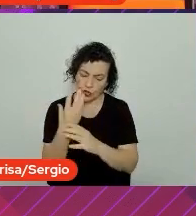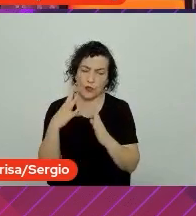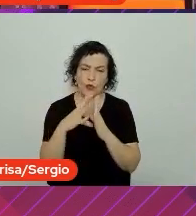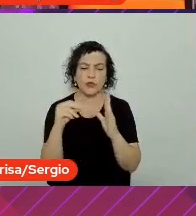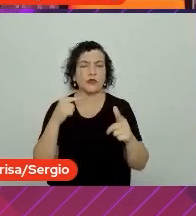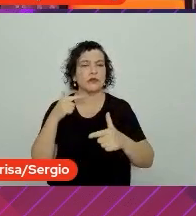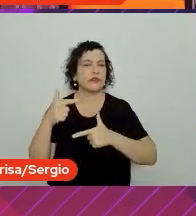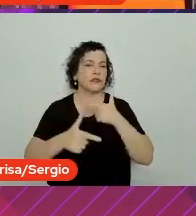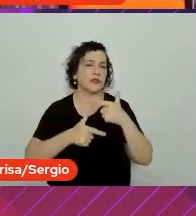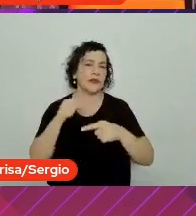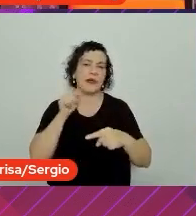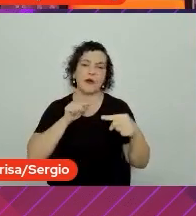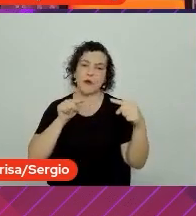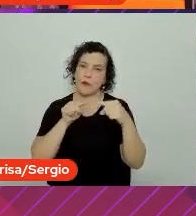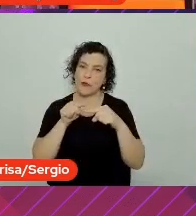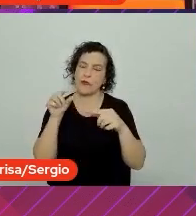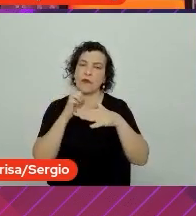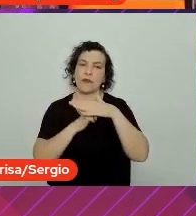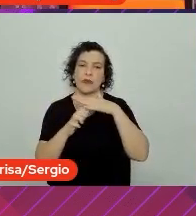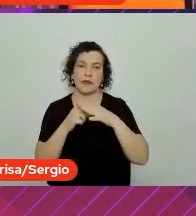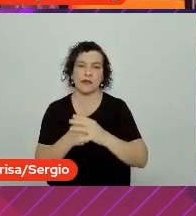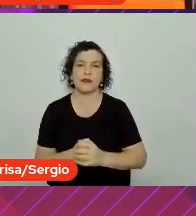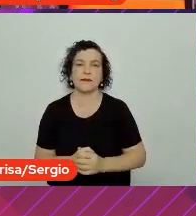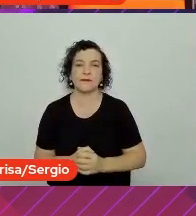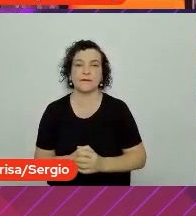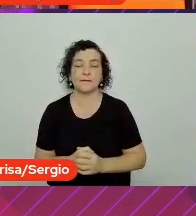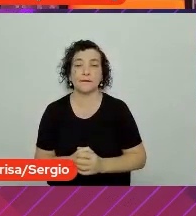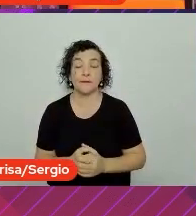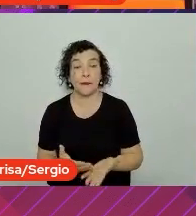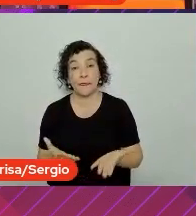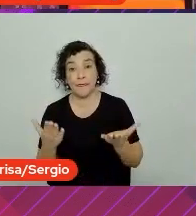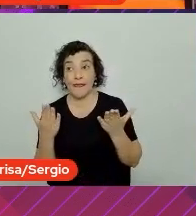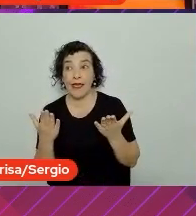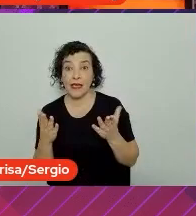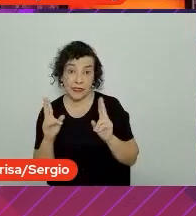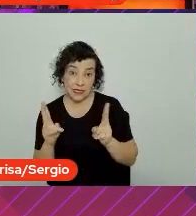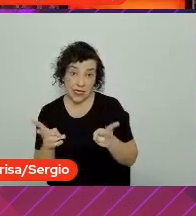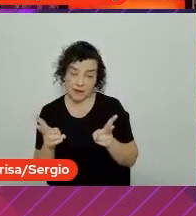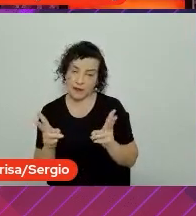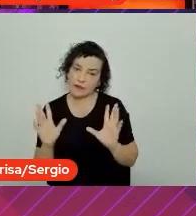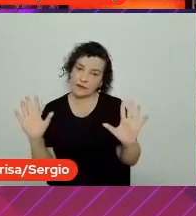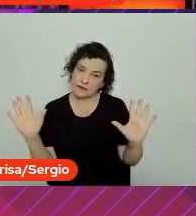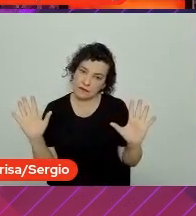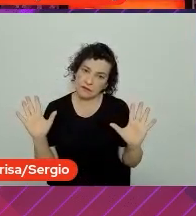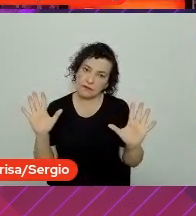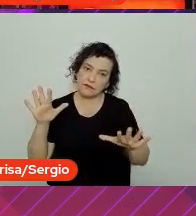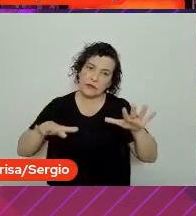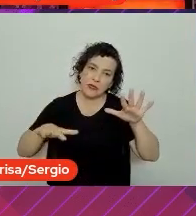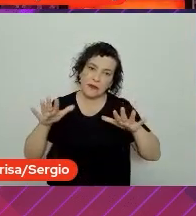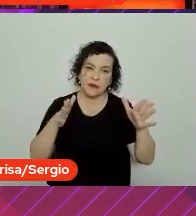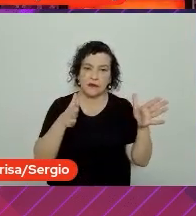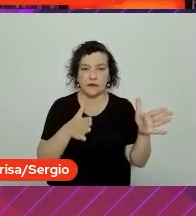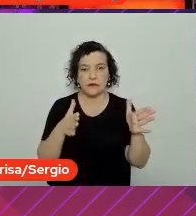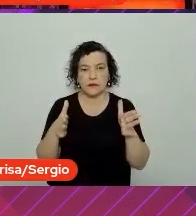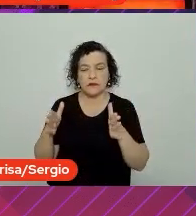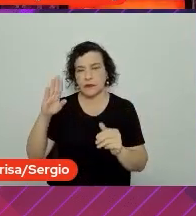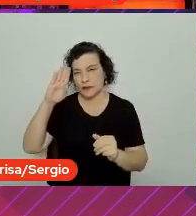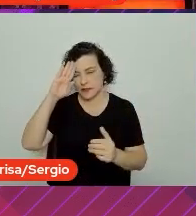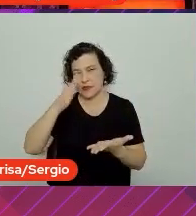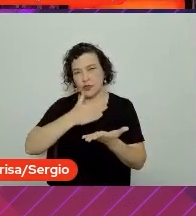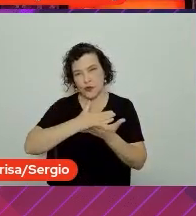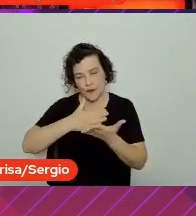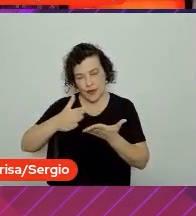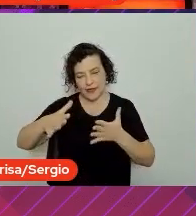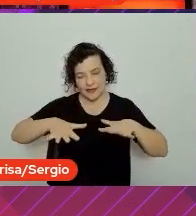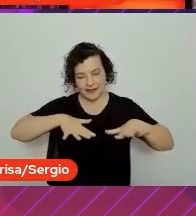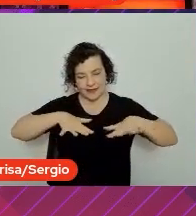fez sentido para aquele contexto. Ah, você faz isso sempre? Não, cara, teve muita época lá, principalmente no início da carreira com agilidade,